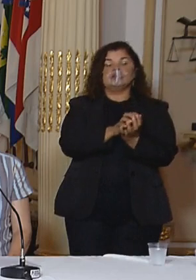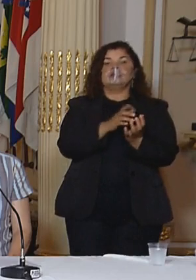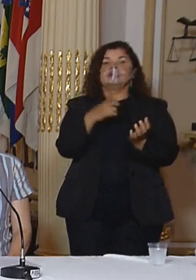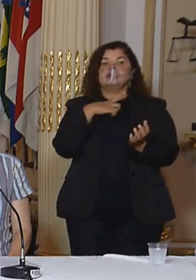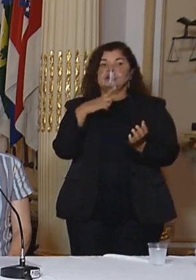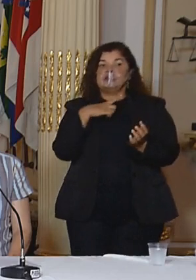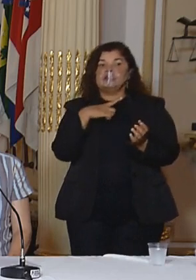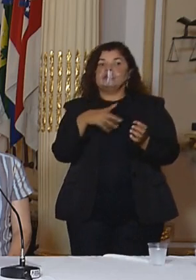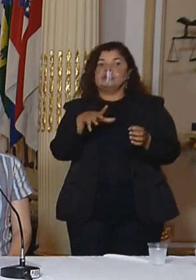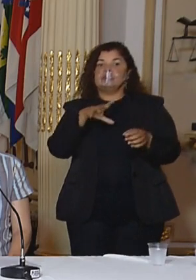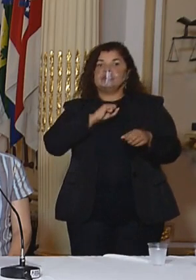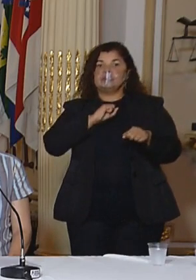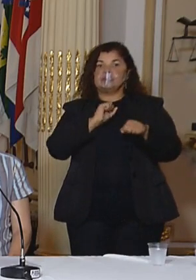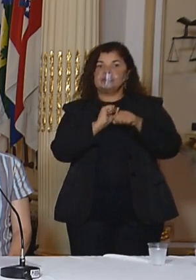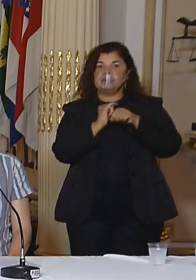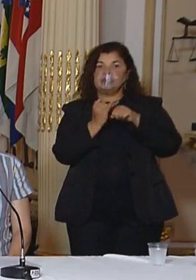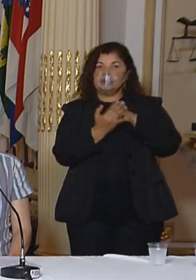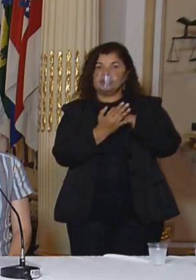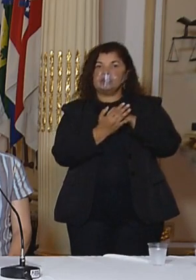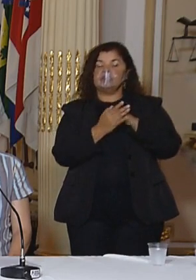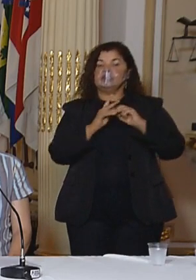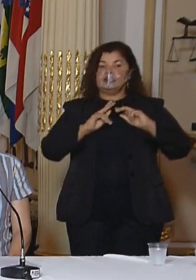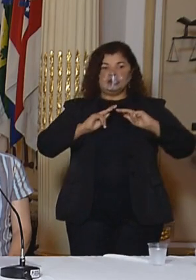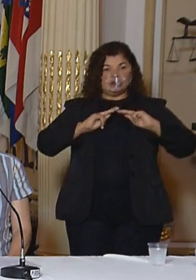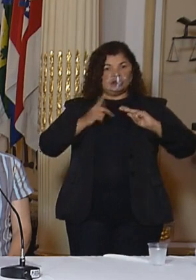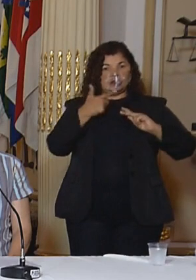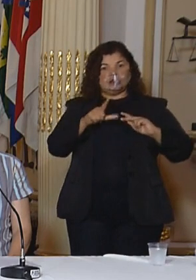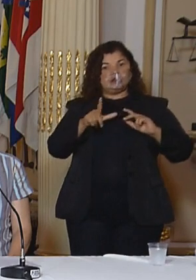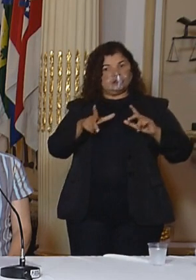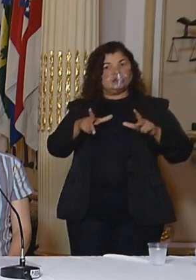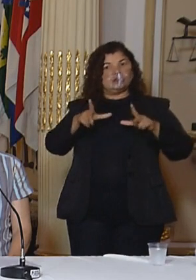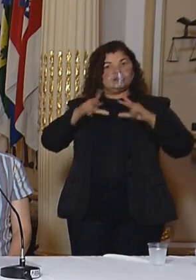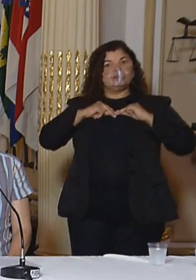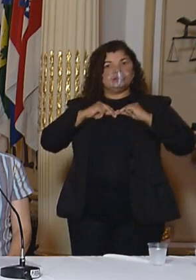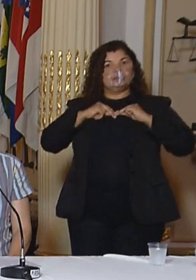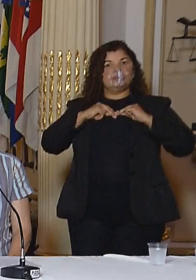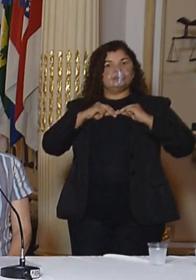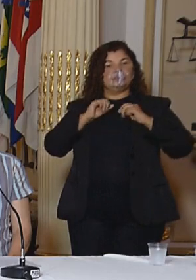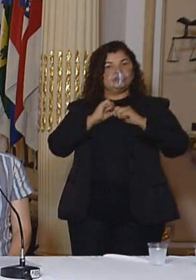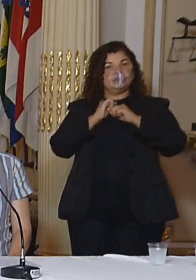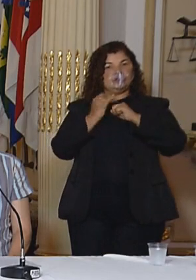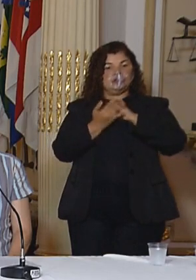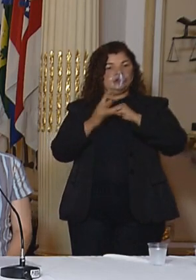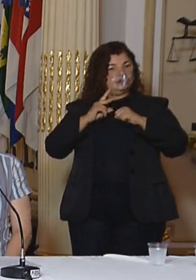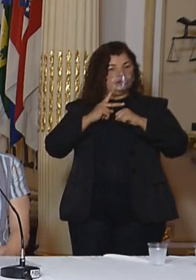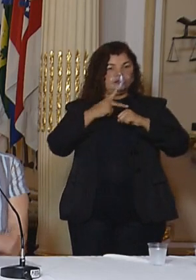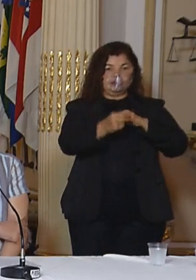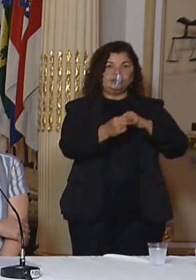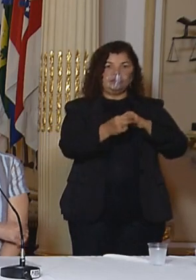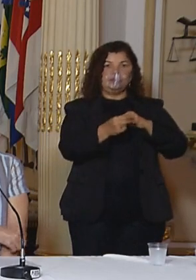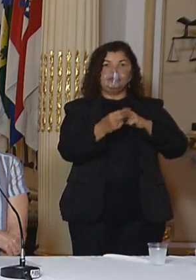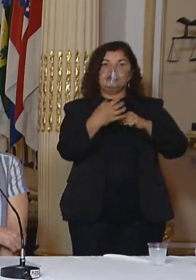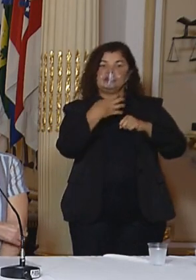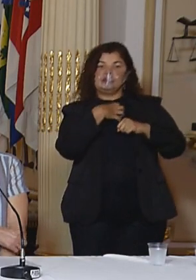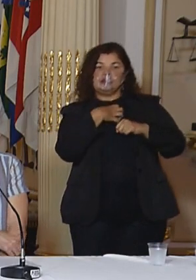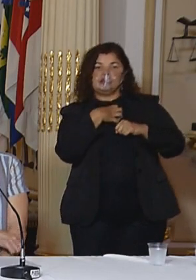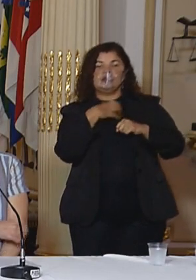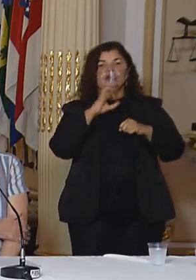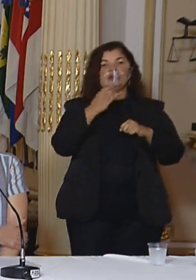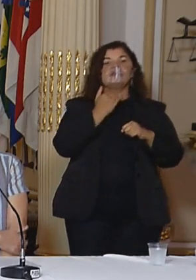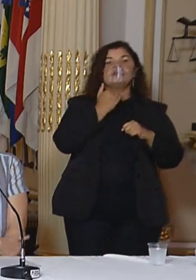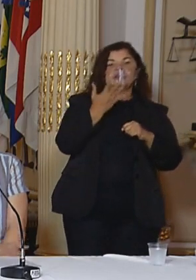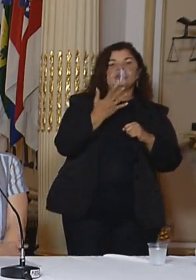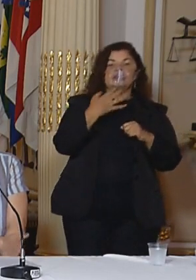contato com o vírus e desenvolveram anticorpos contra esse vírus. Quer tenham tido sintomas, quer não tenham tido sintomas. Então,